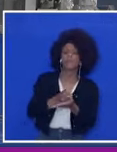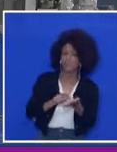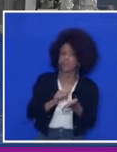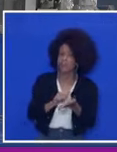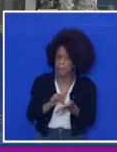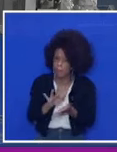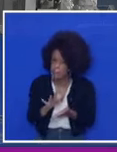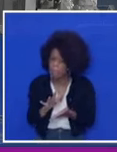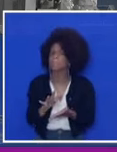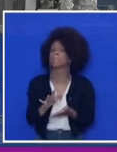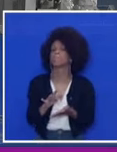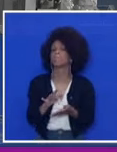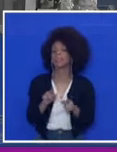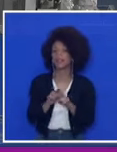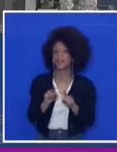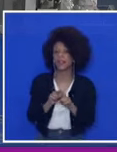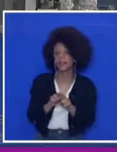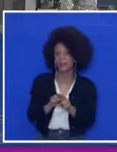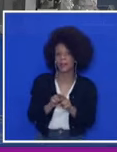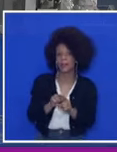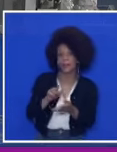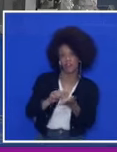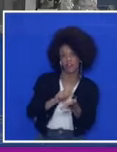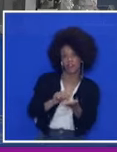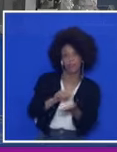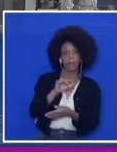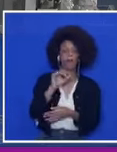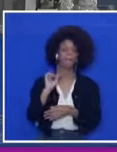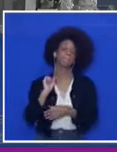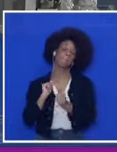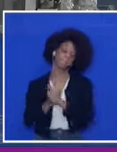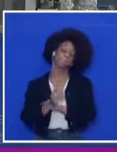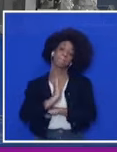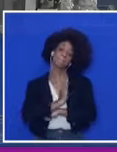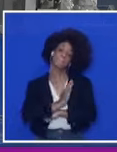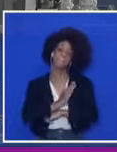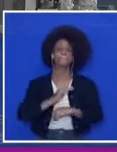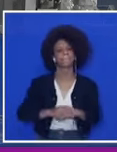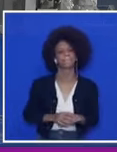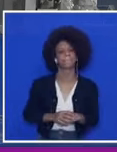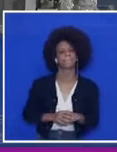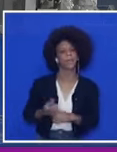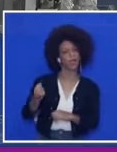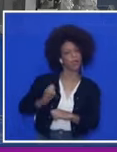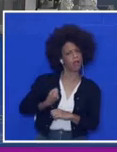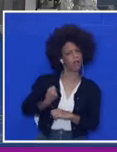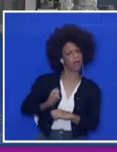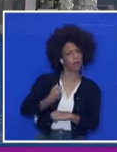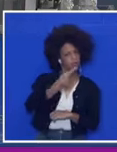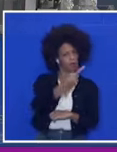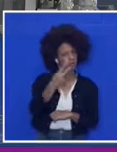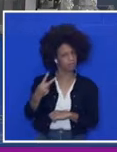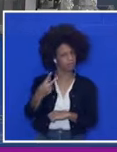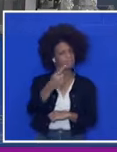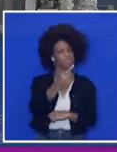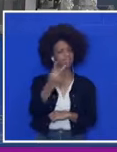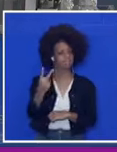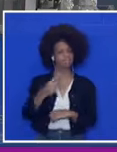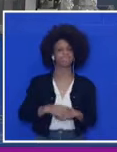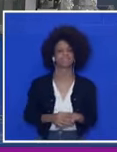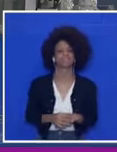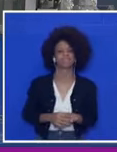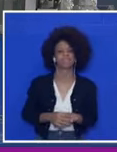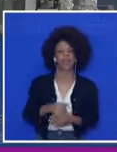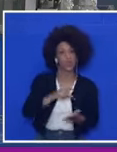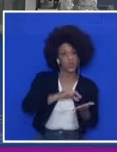quina, time mania e loto fácil. Bola amarela número 12. Amarela 12.